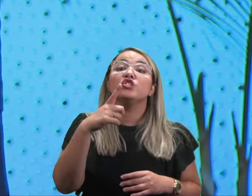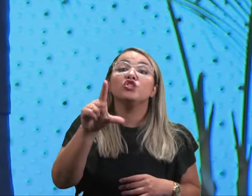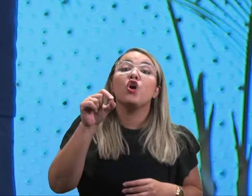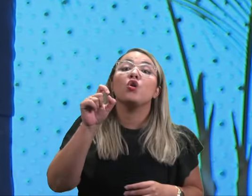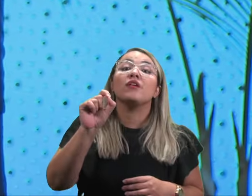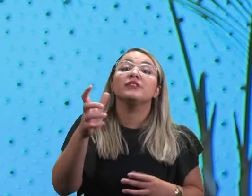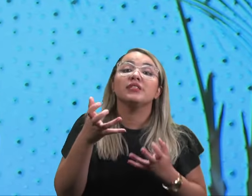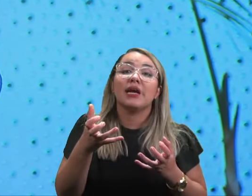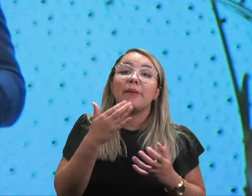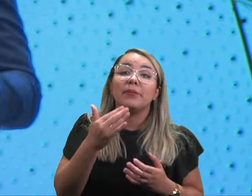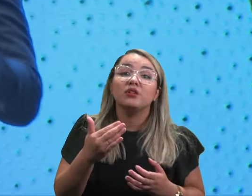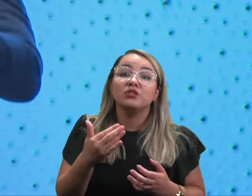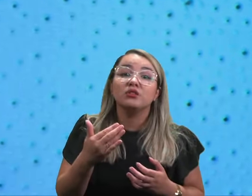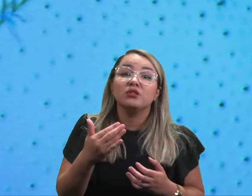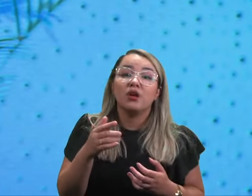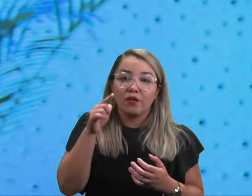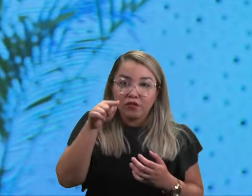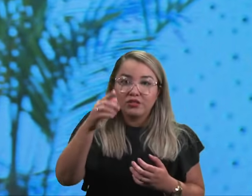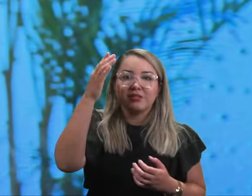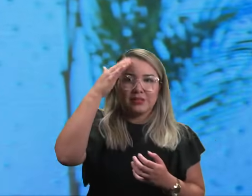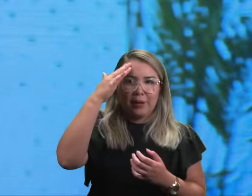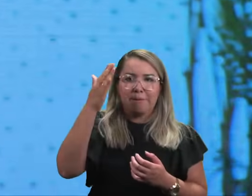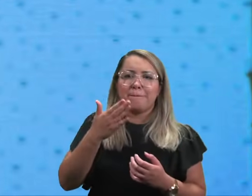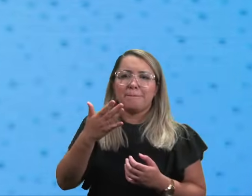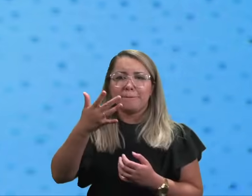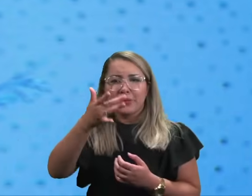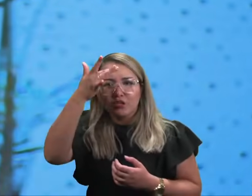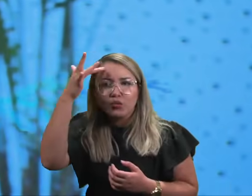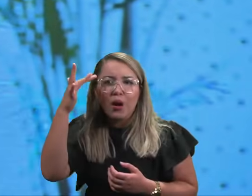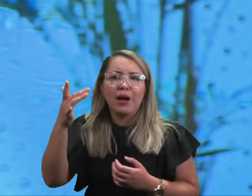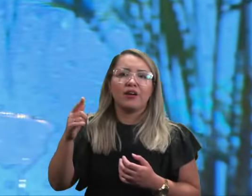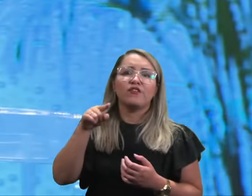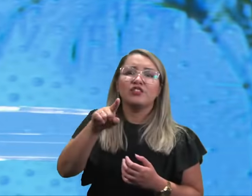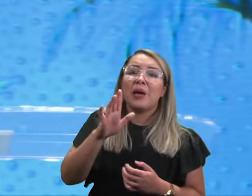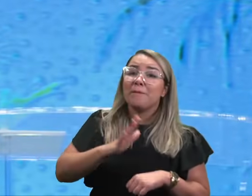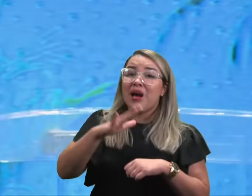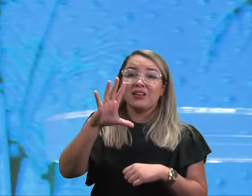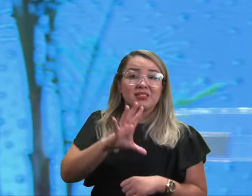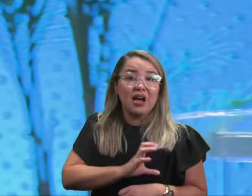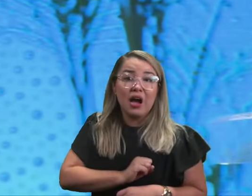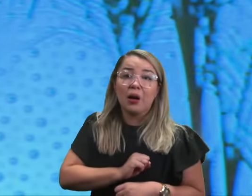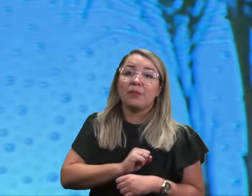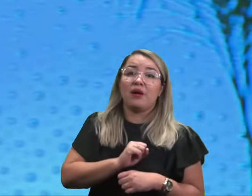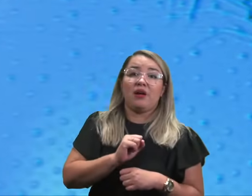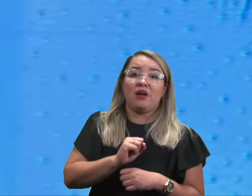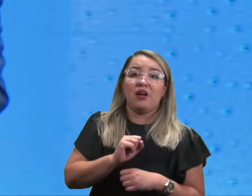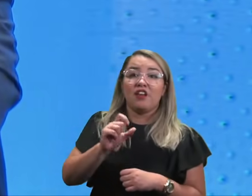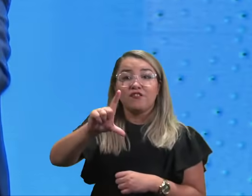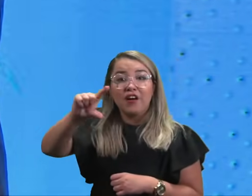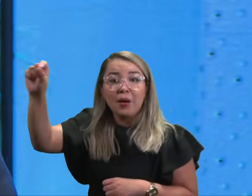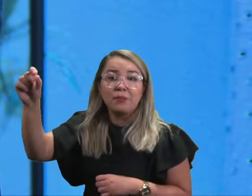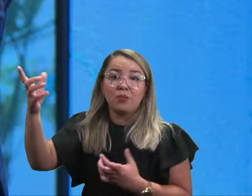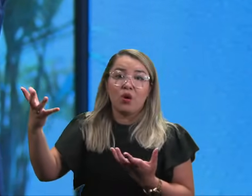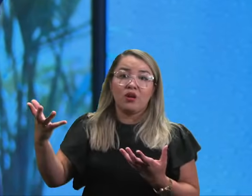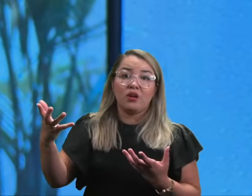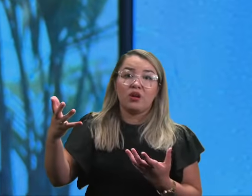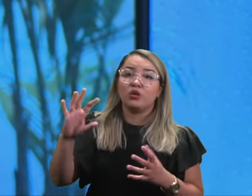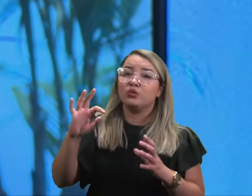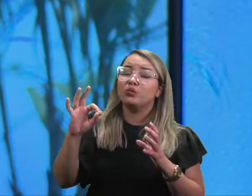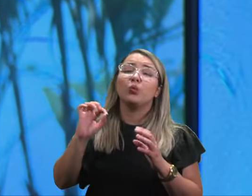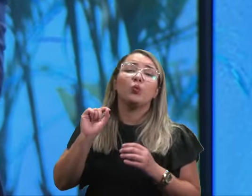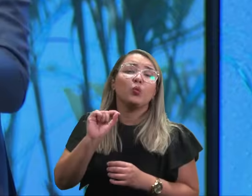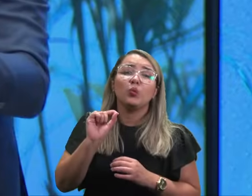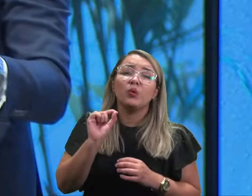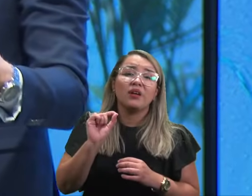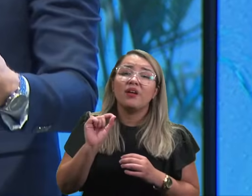pedir, e você sabe que a pessoa que você mais ama vai te deixar, vai te abandonar, e você tivesse um pedido, todo pedido que